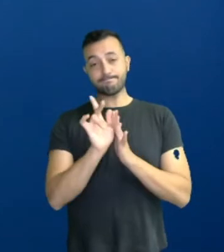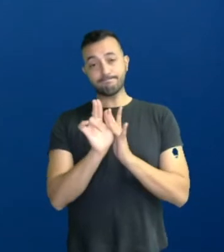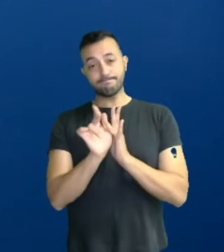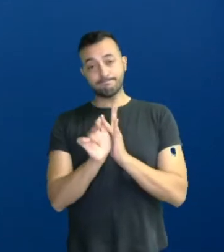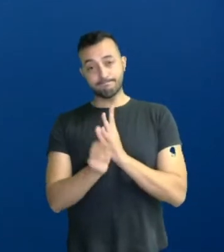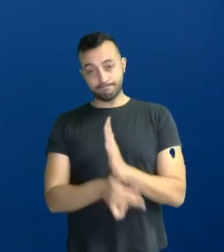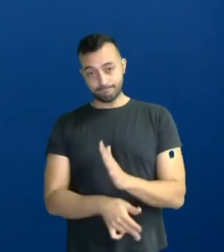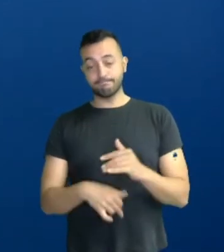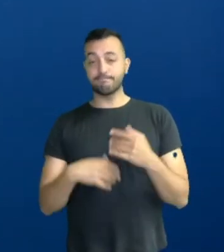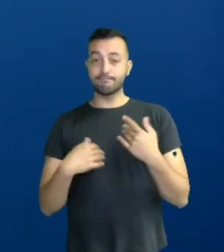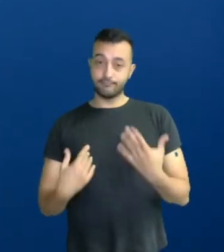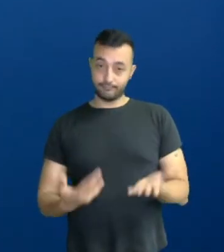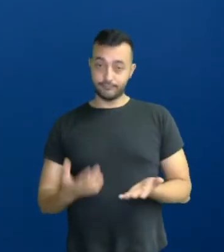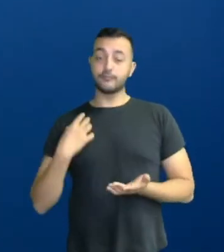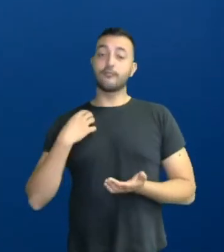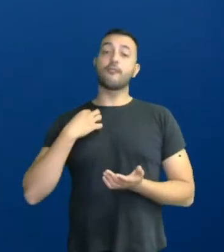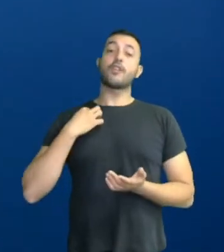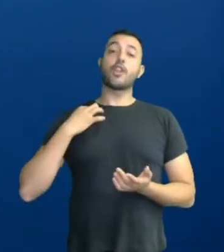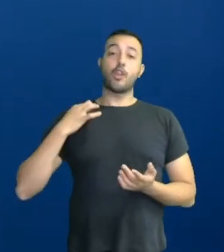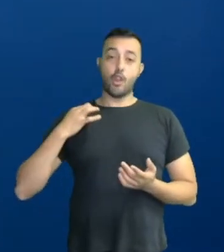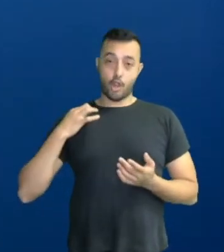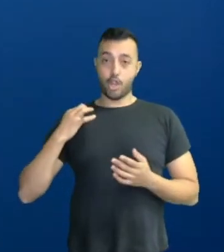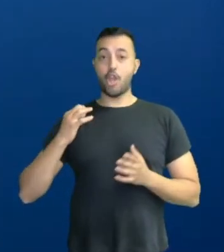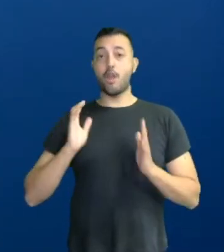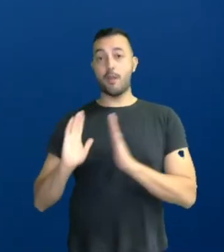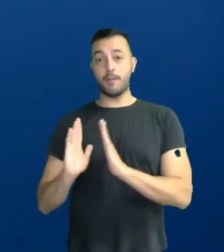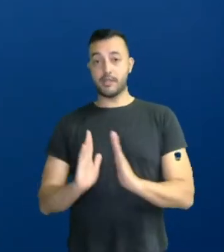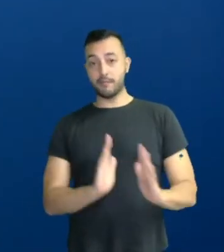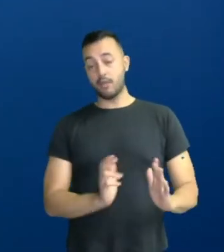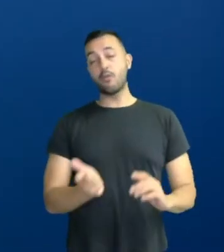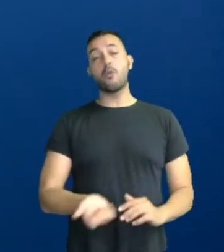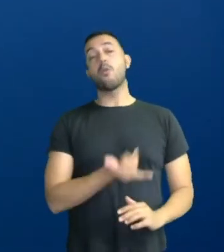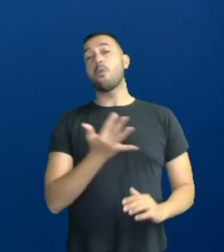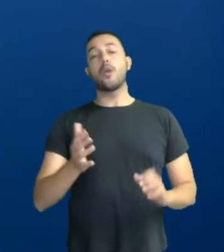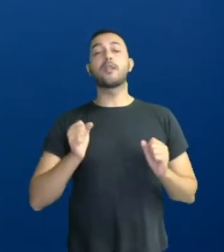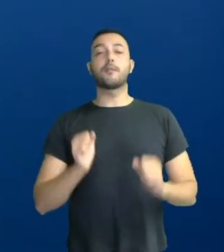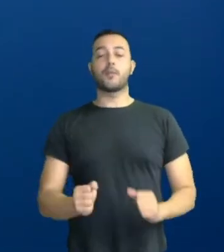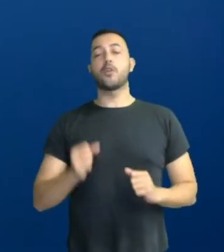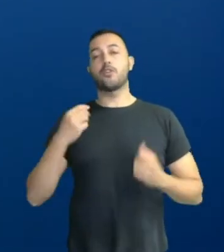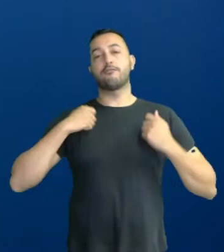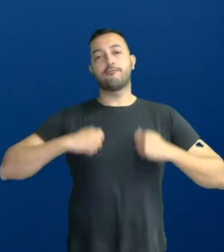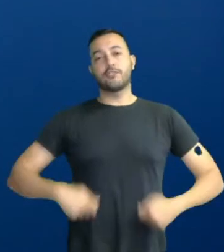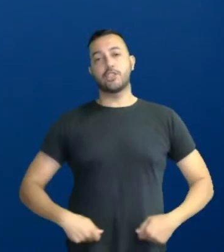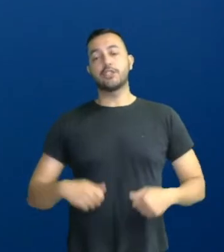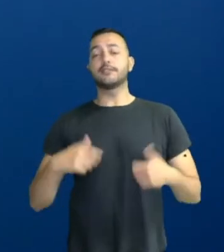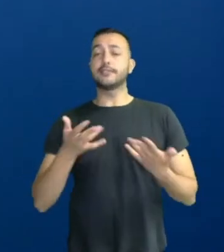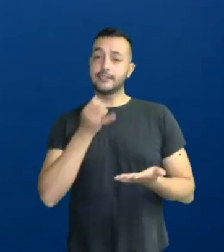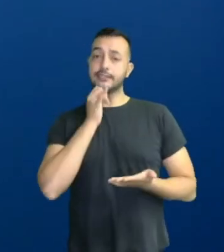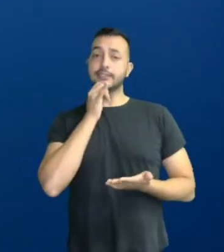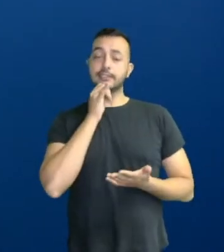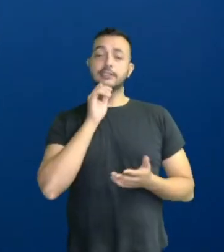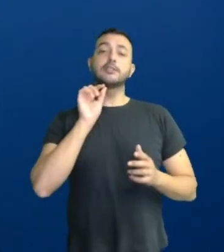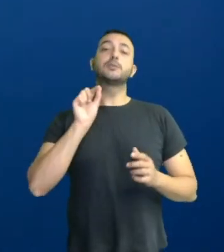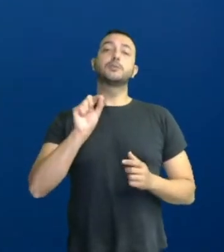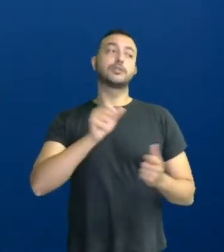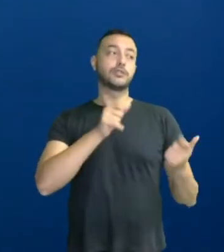dessa quantidade de roupa que ele separou, quantas maneiras possíveis ele pode se vestir? Um exemplo que eu quero dizer a vocês é o